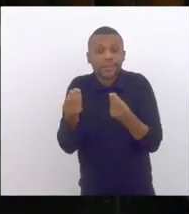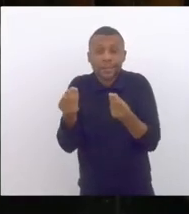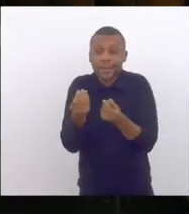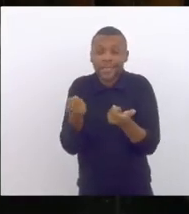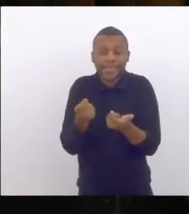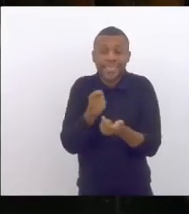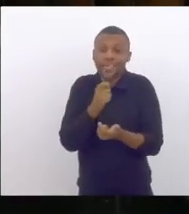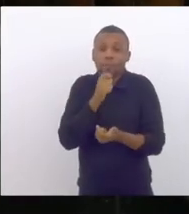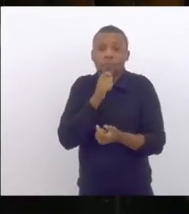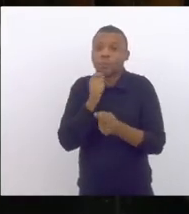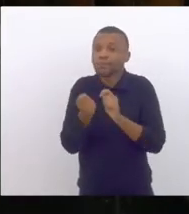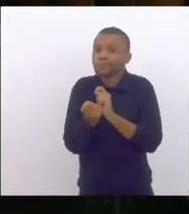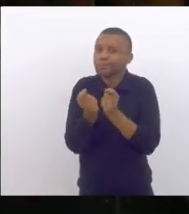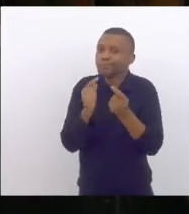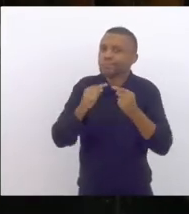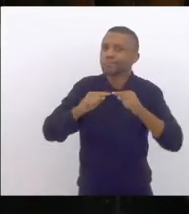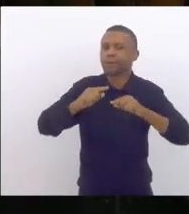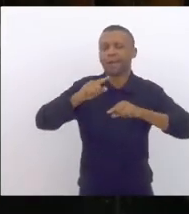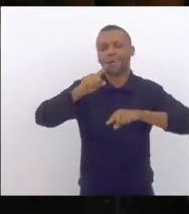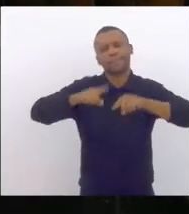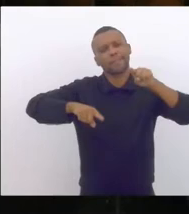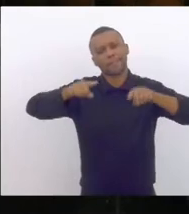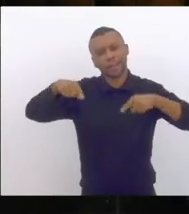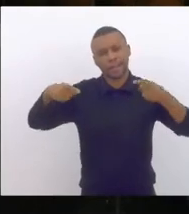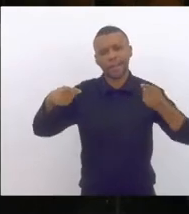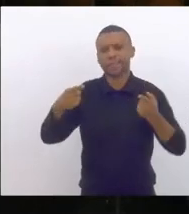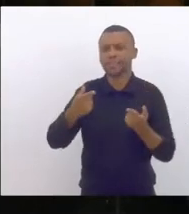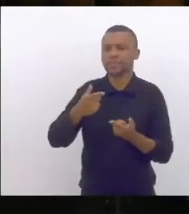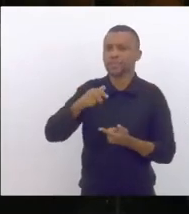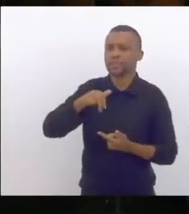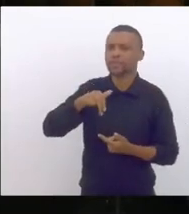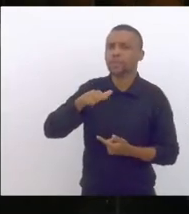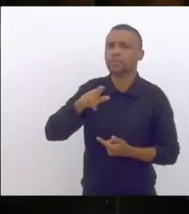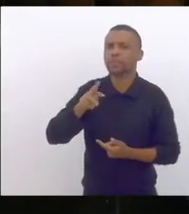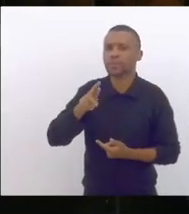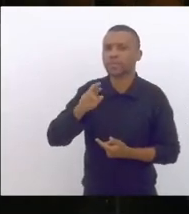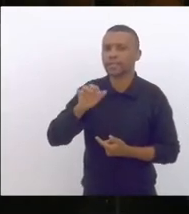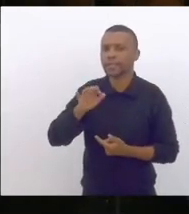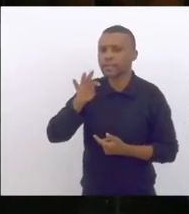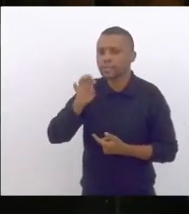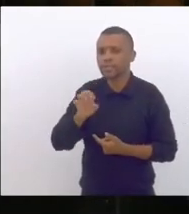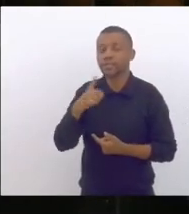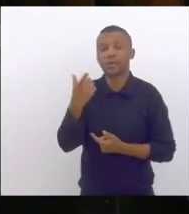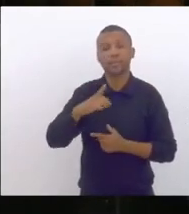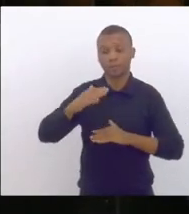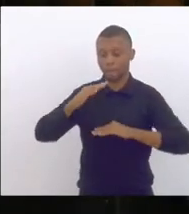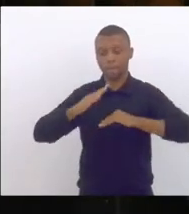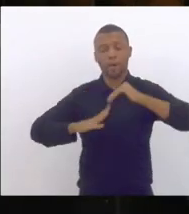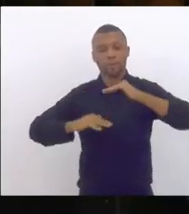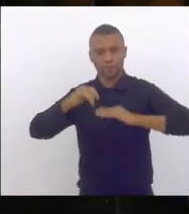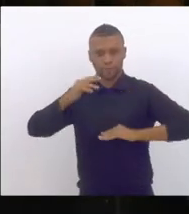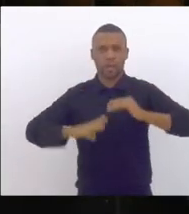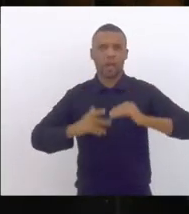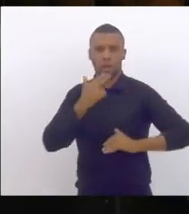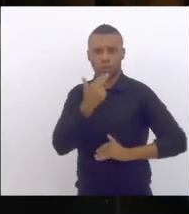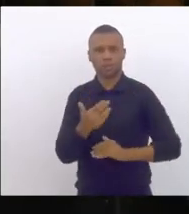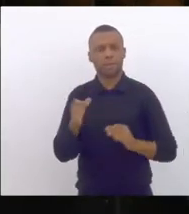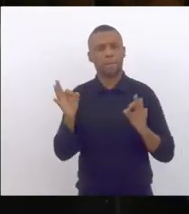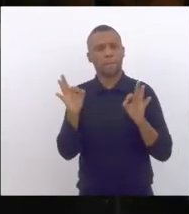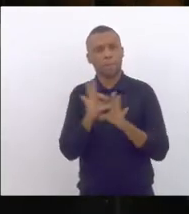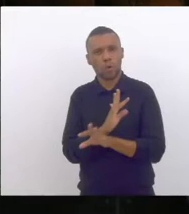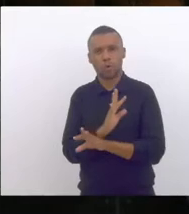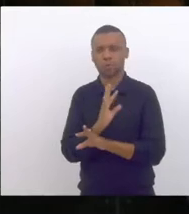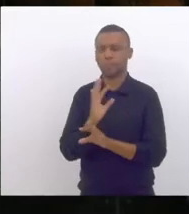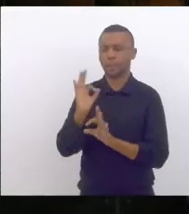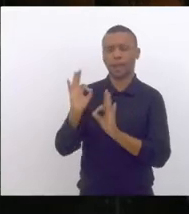a variedade de nutrientes que é fundamental que nós temos nutricionistas preparadíssimos para fazer esse conselho